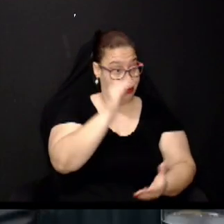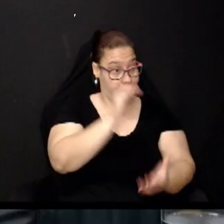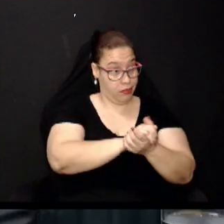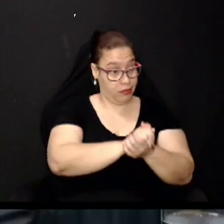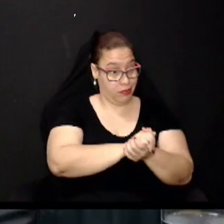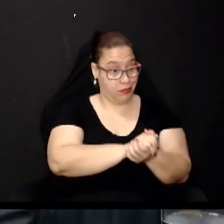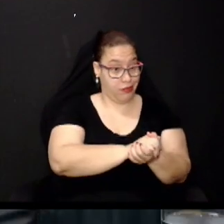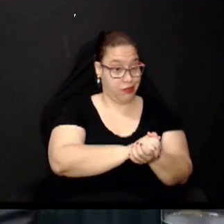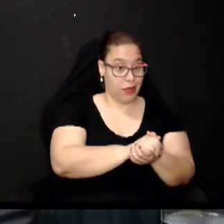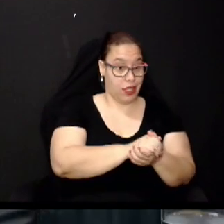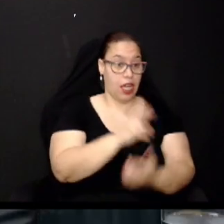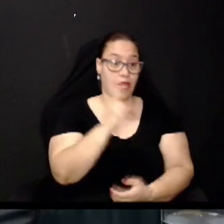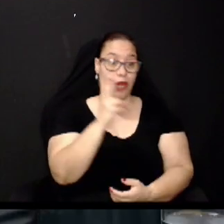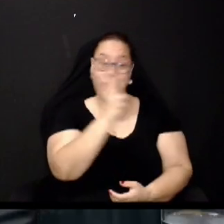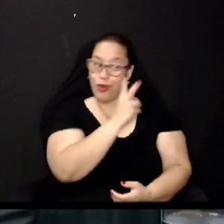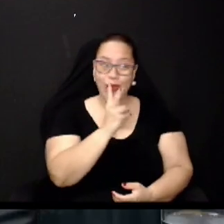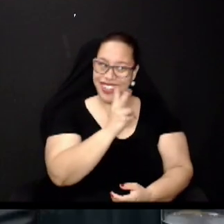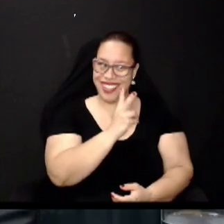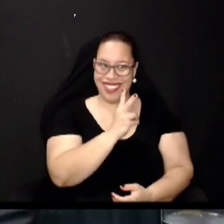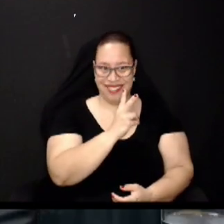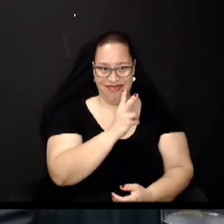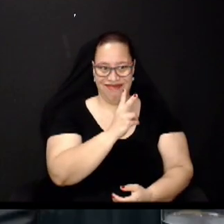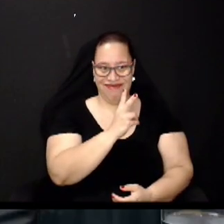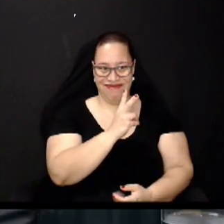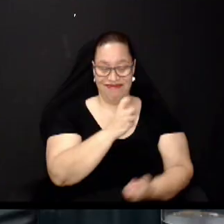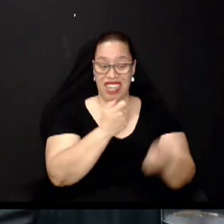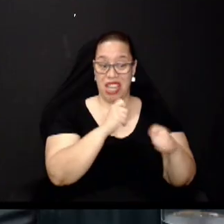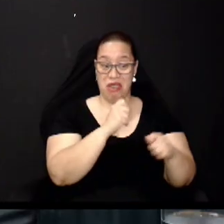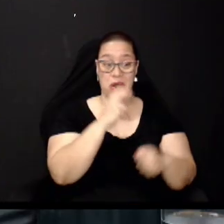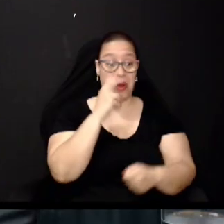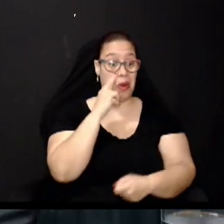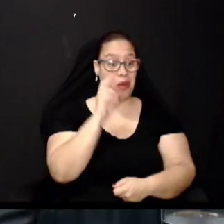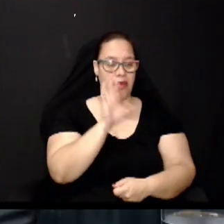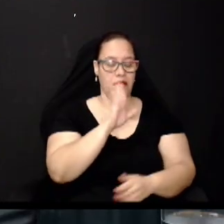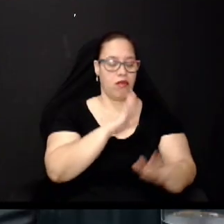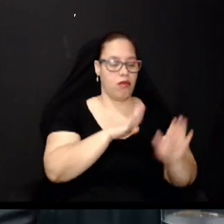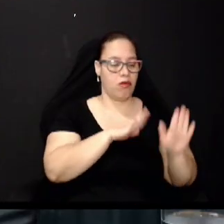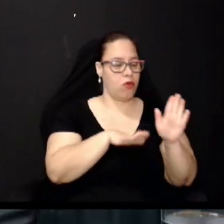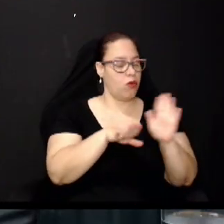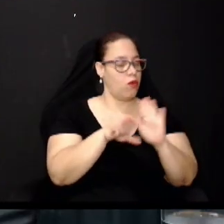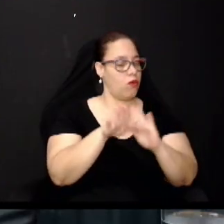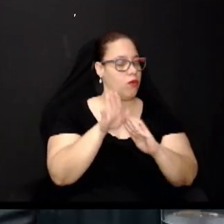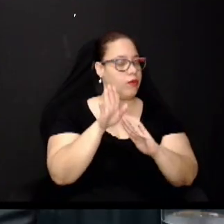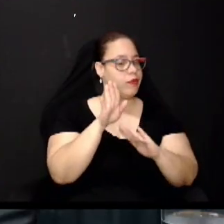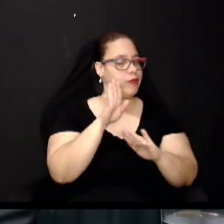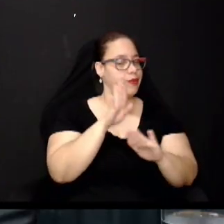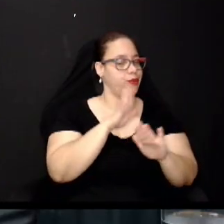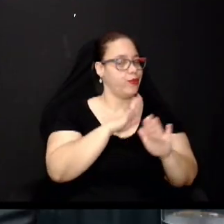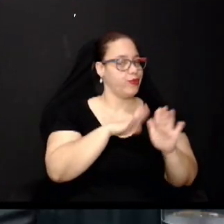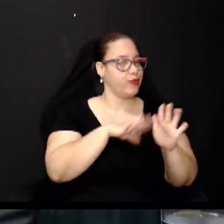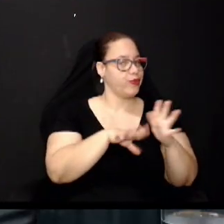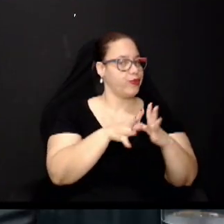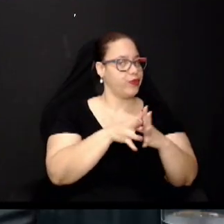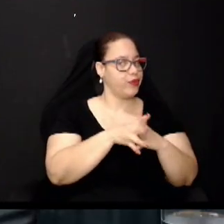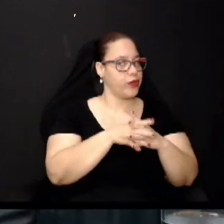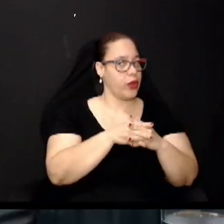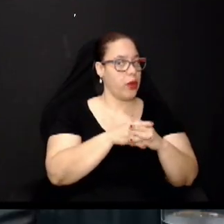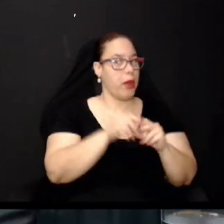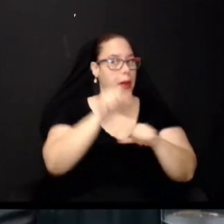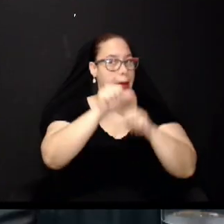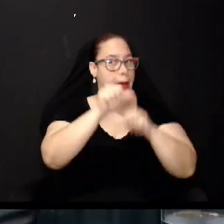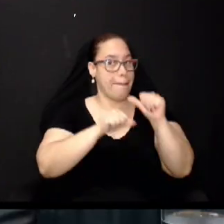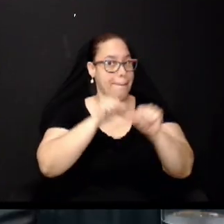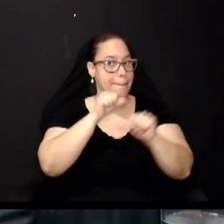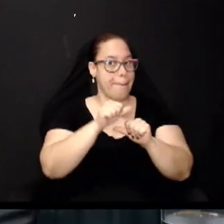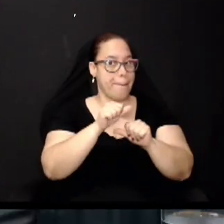né? Então, a gente precisa olhar para isso com muita profundidade. E se for meramente uma mudança